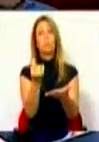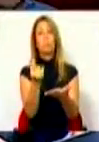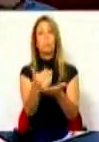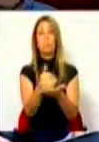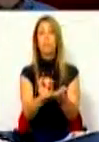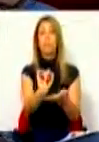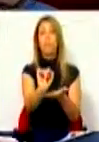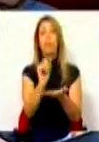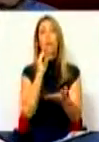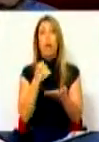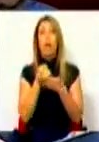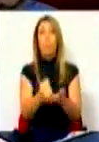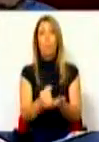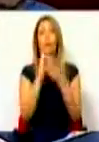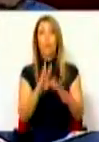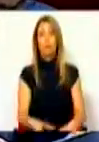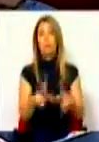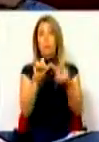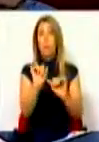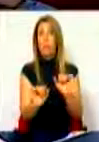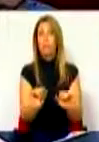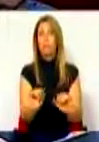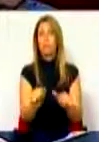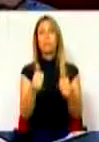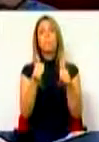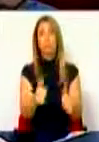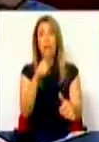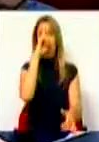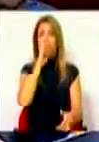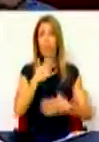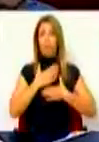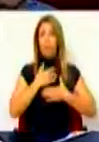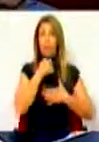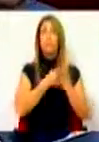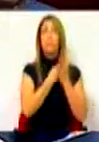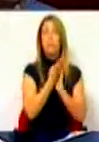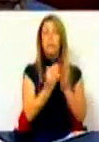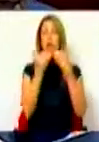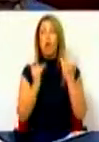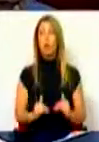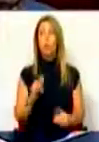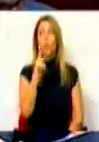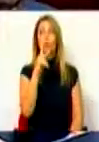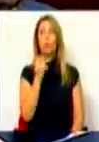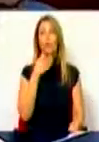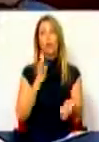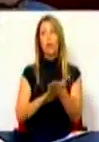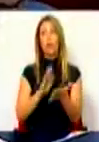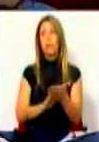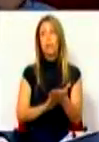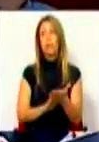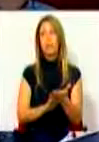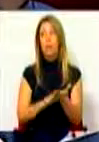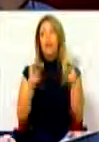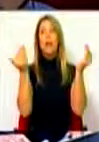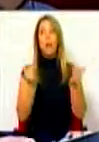ao seu desenvolvimento. E fez bem em recordar todas essas medidas. A redução do IVA na restauração, a